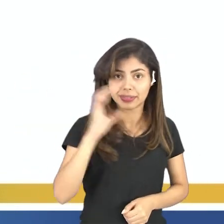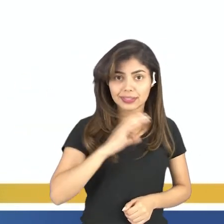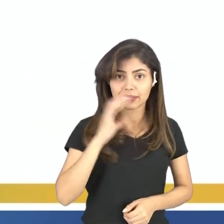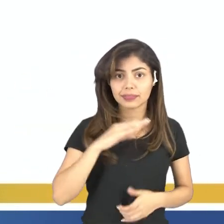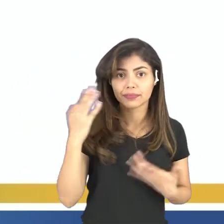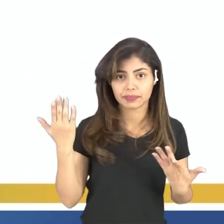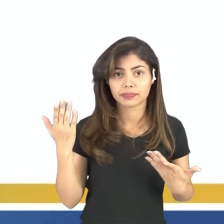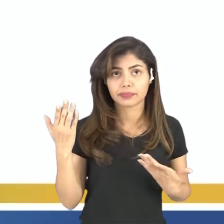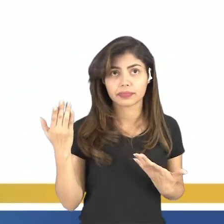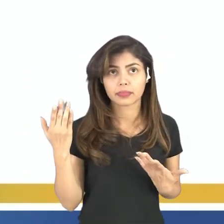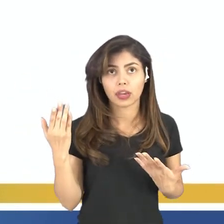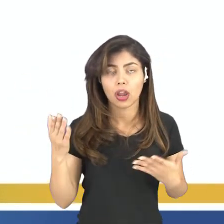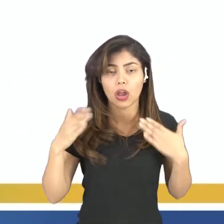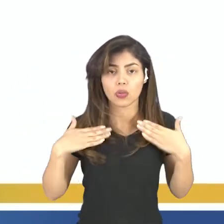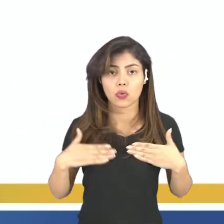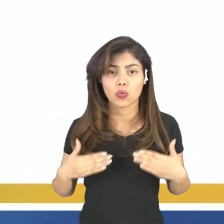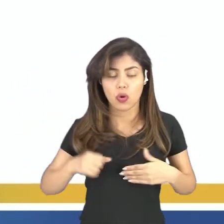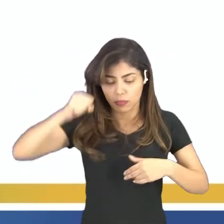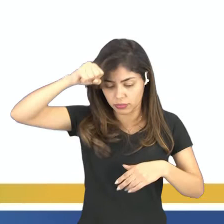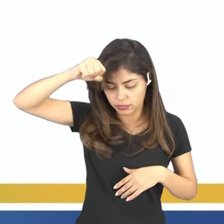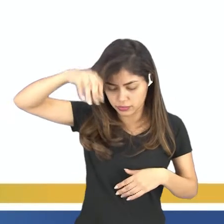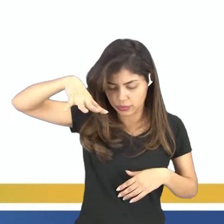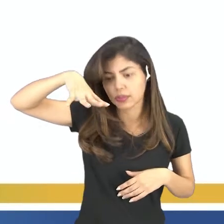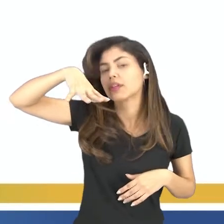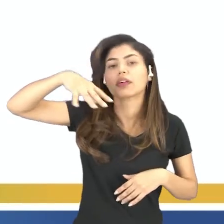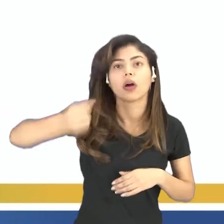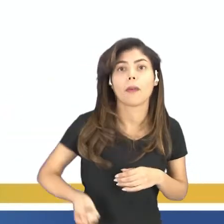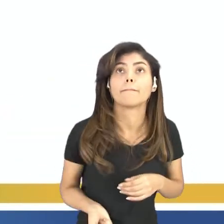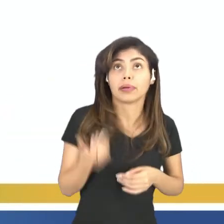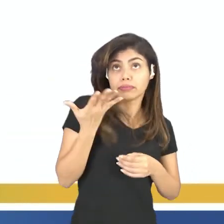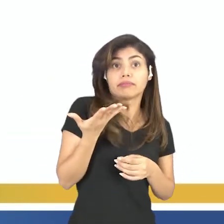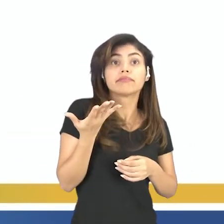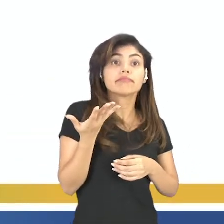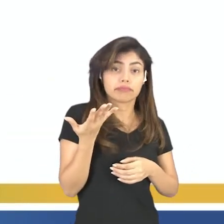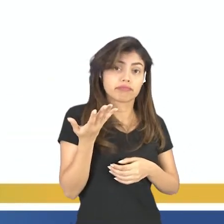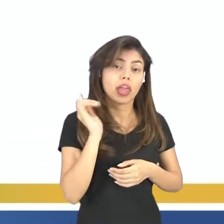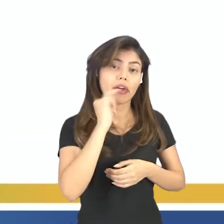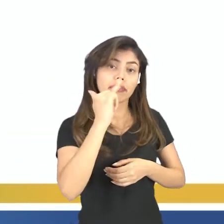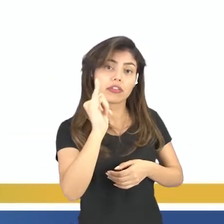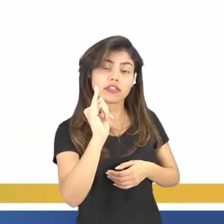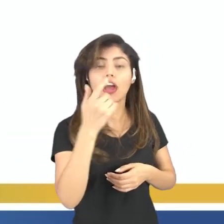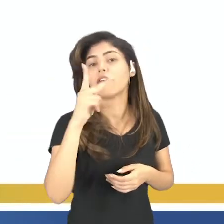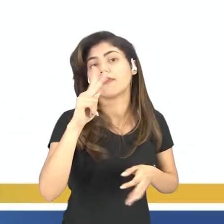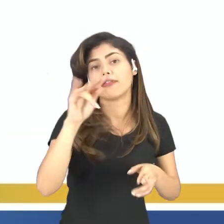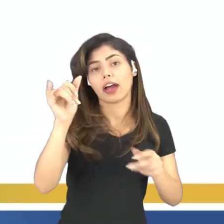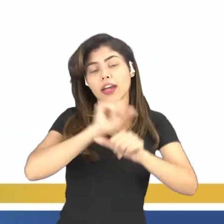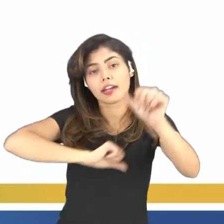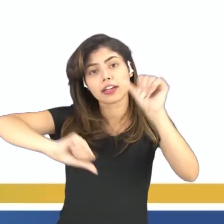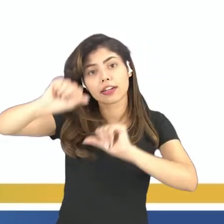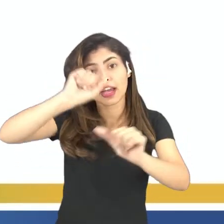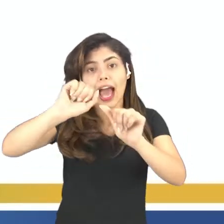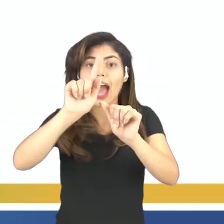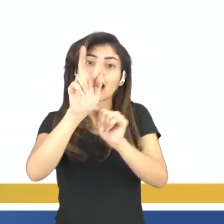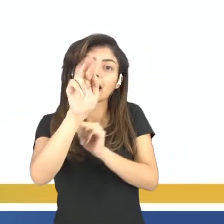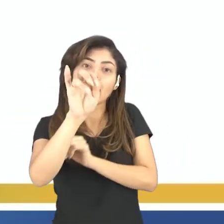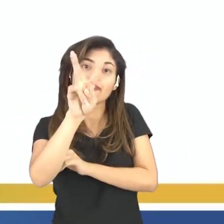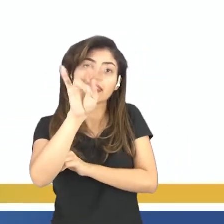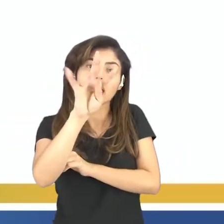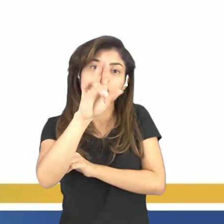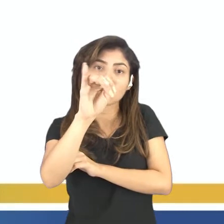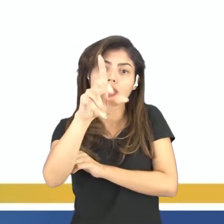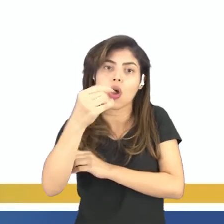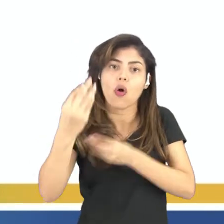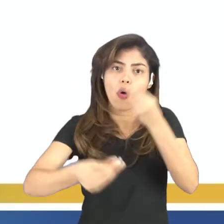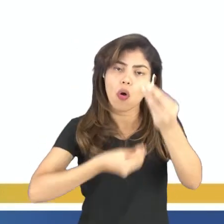ganhando velocidade. Num corpo lançado para cima, a energia cinética vai se converter